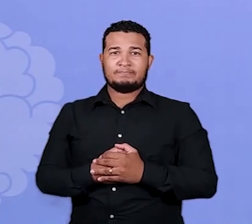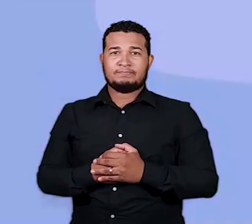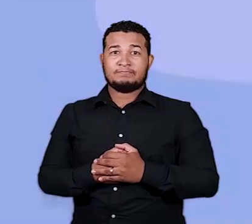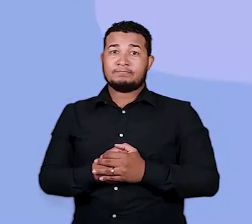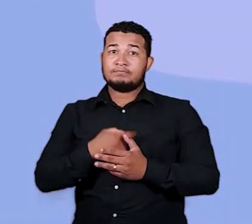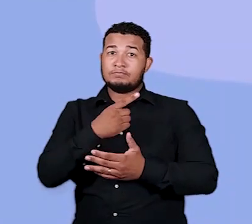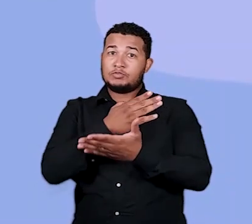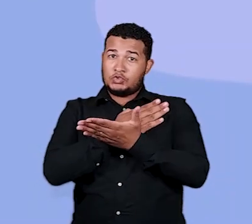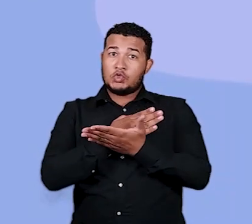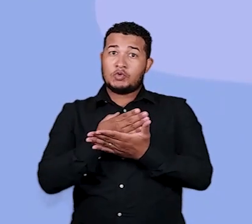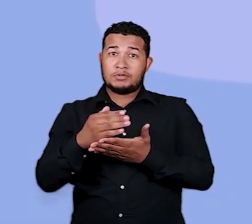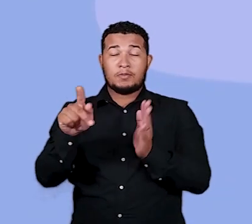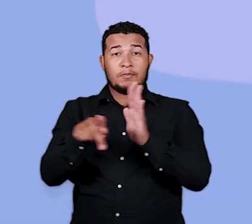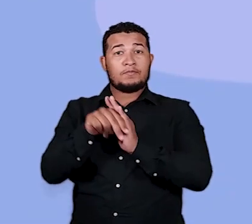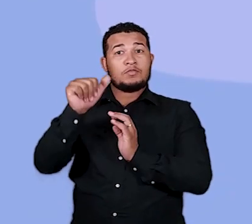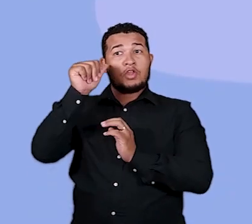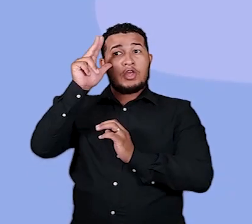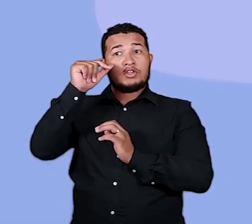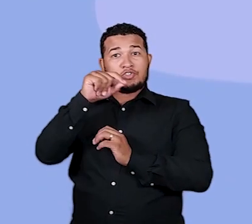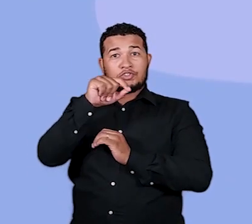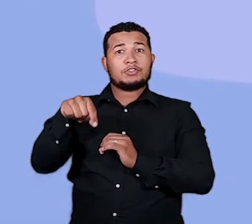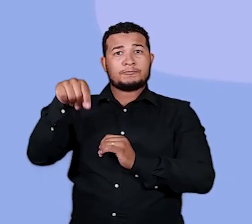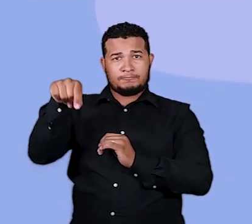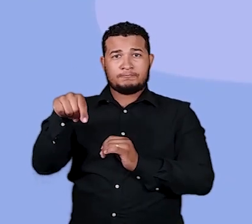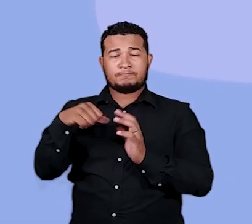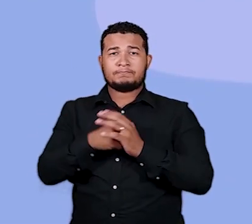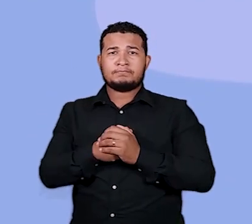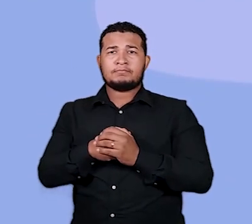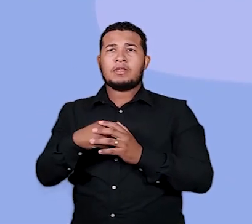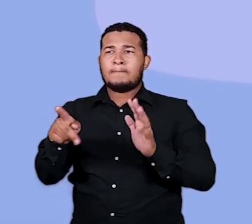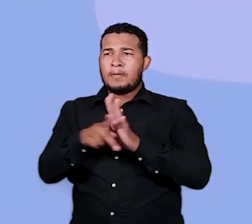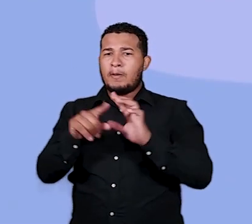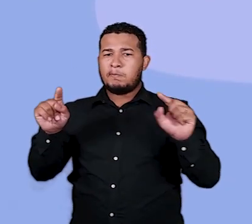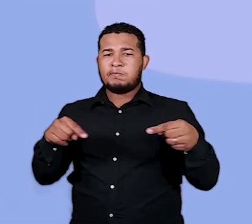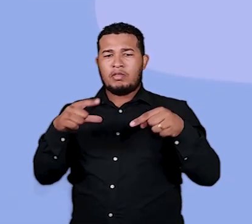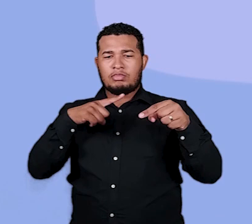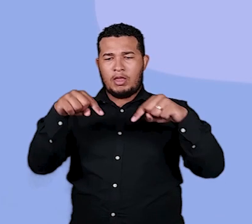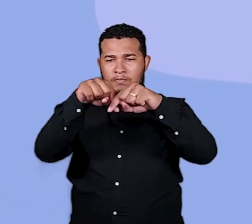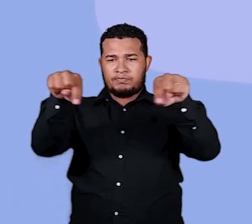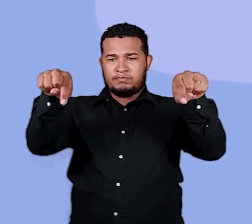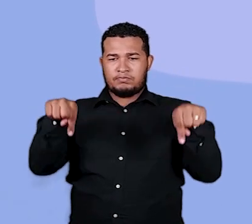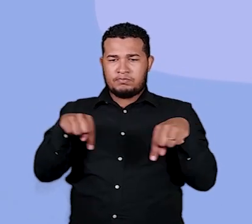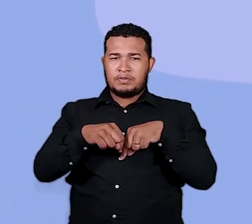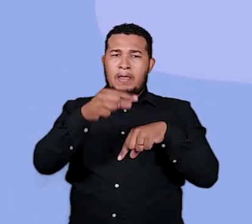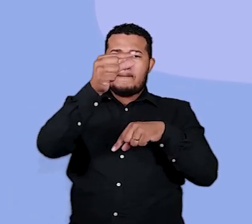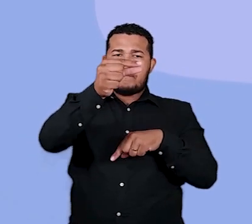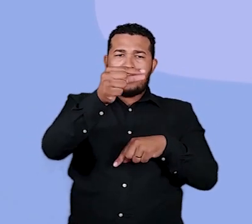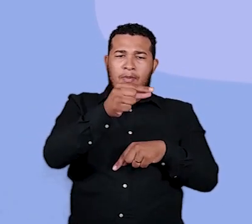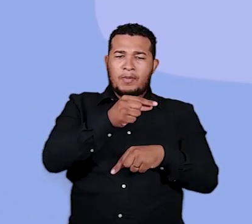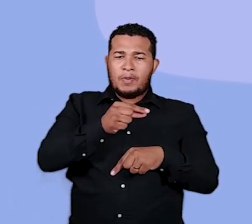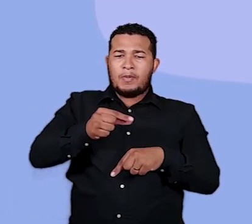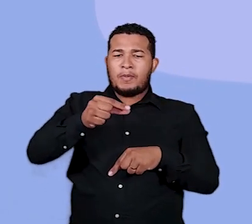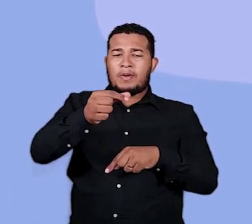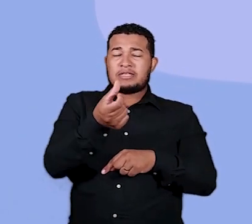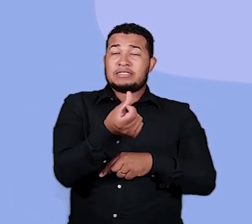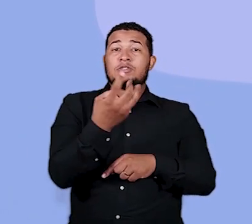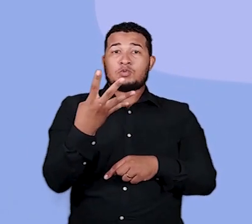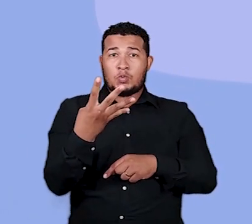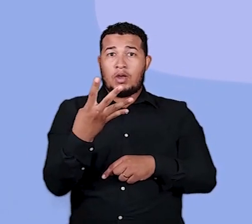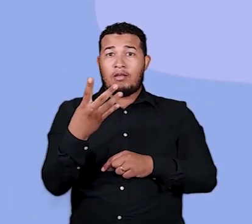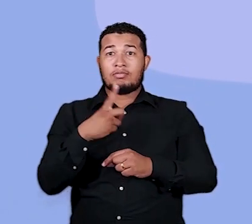slide. Iniciação ao xadrez. A luta entre as peças é travada em um tabuleiro de 64